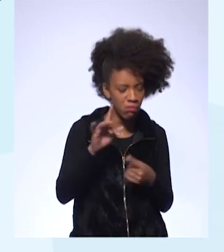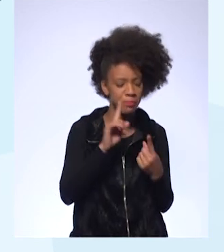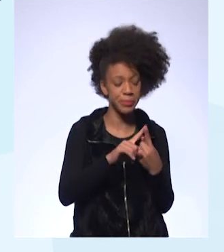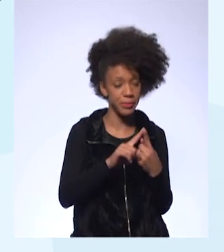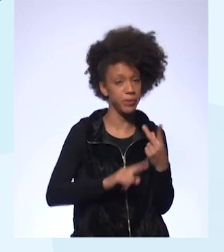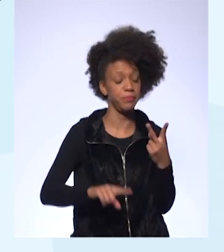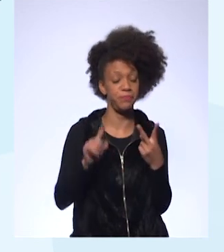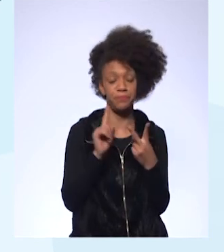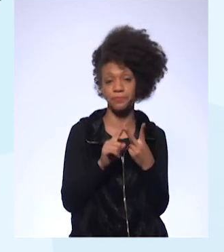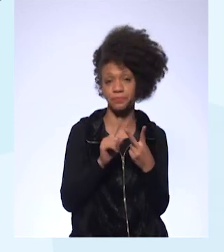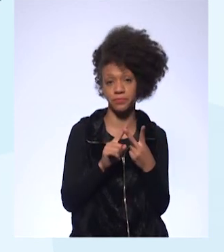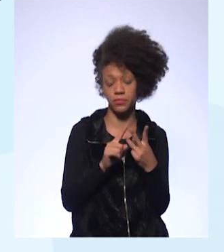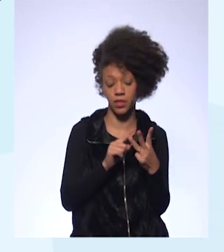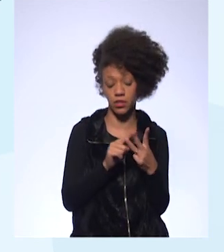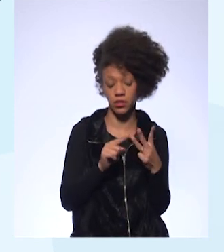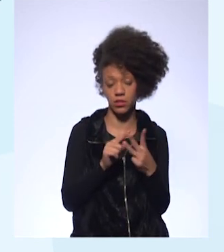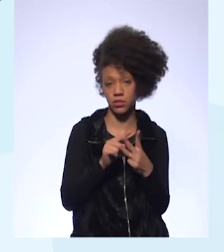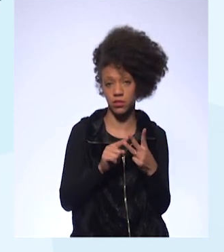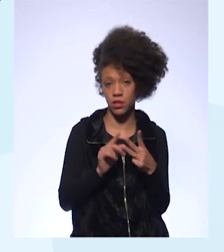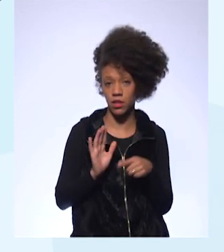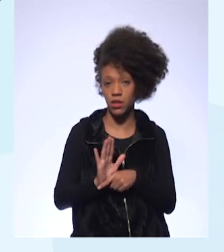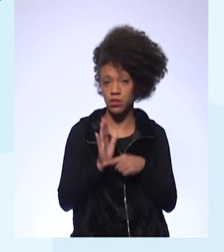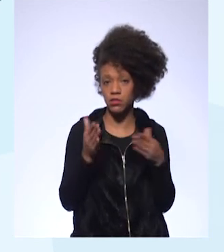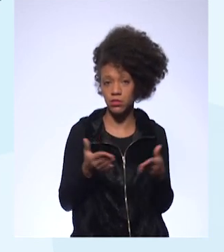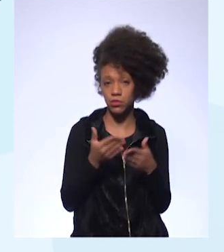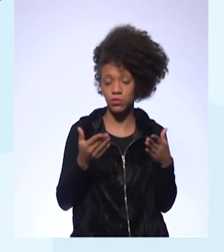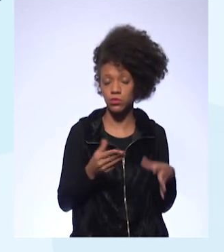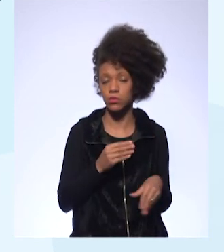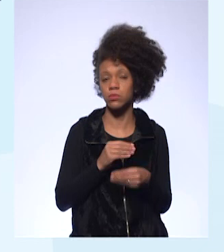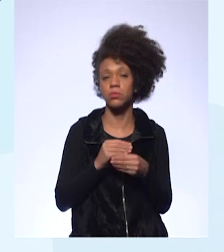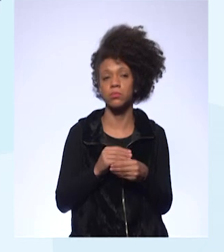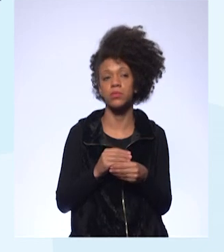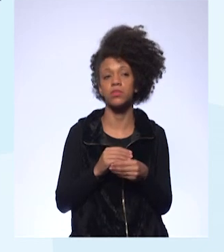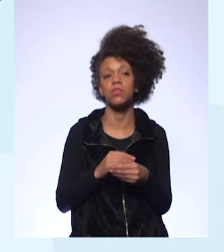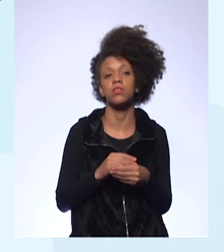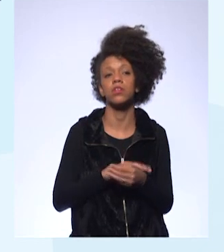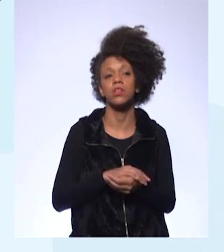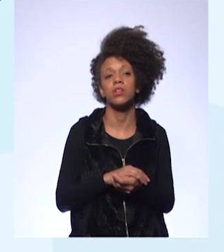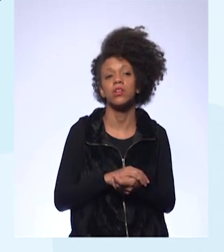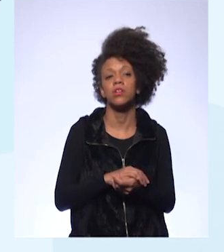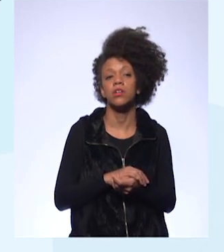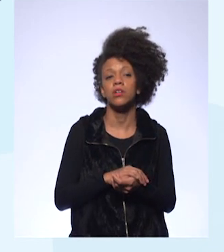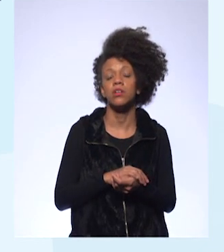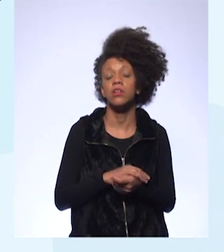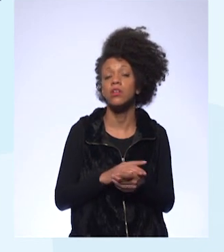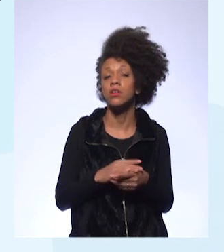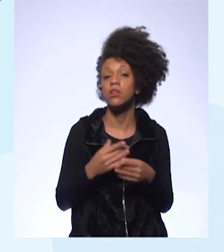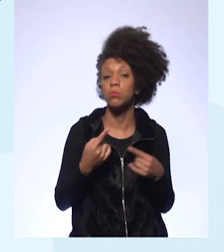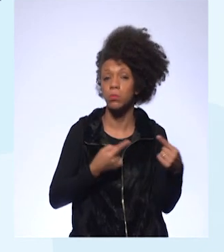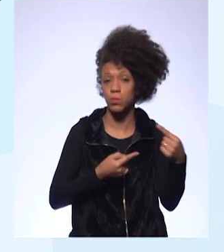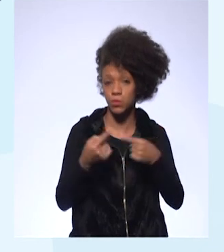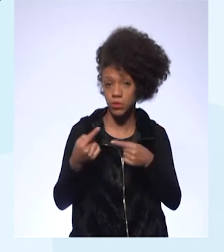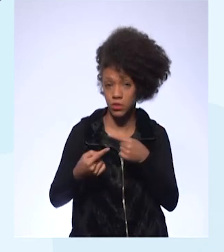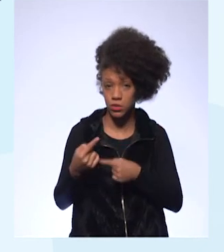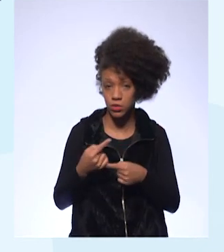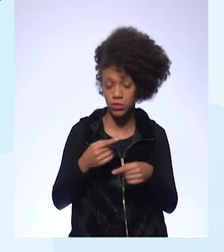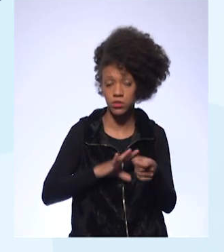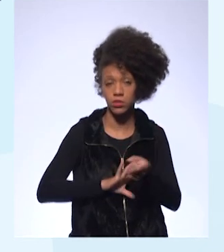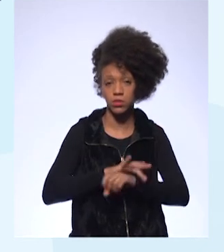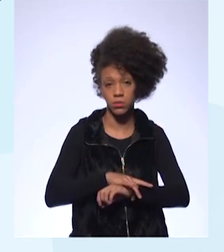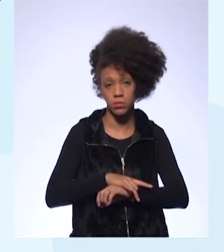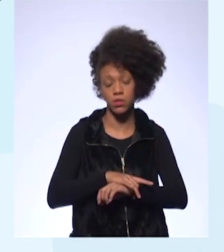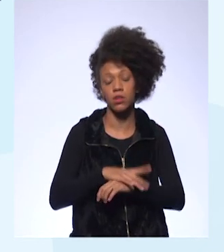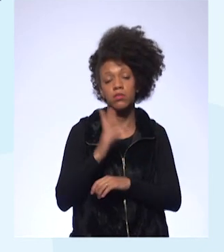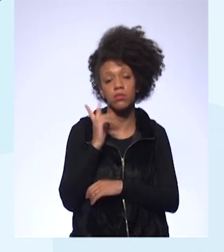pilar, e 2 áreas de cooperação adicionais, segundo e terceiro pilares. Política externa e de segurança comum,